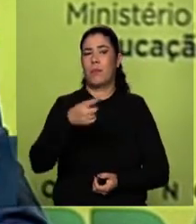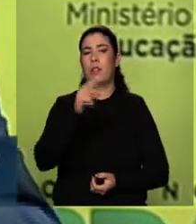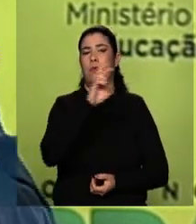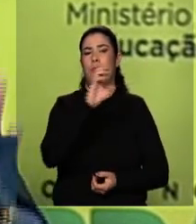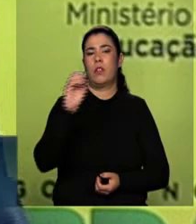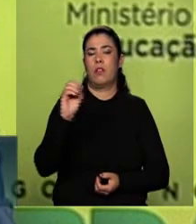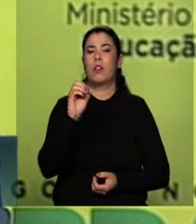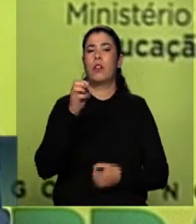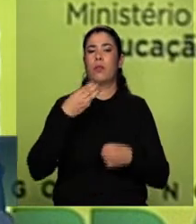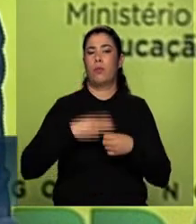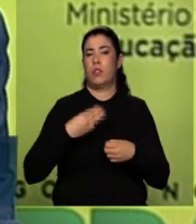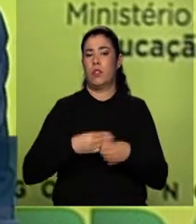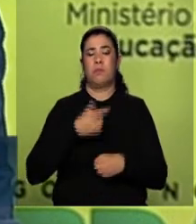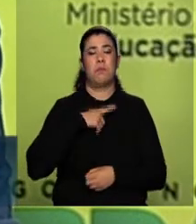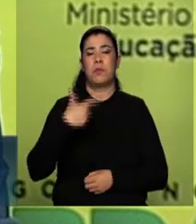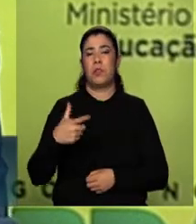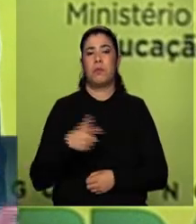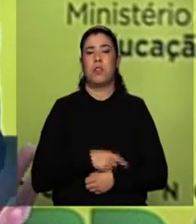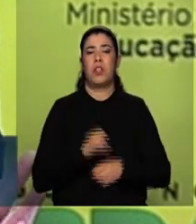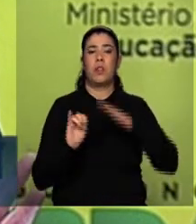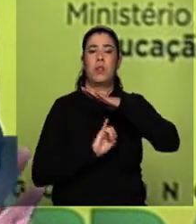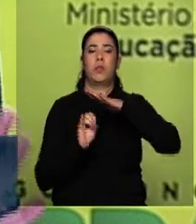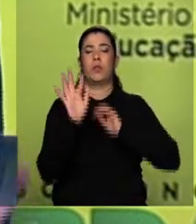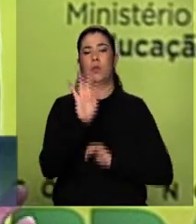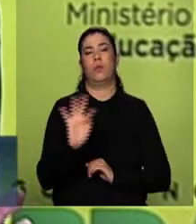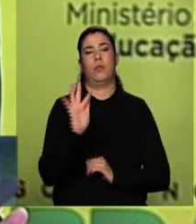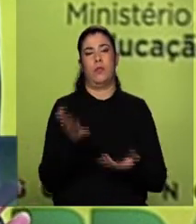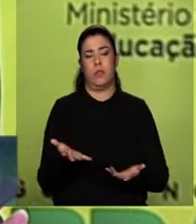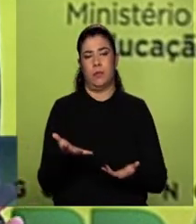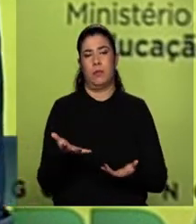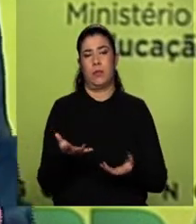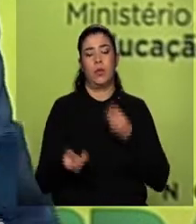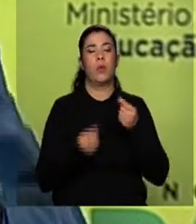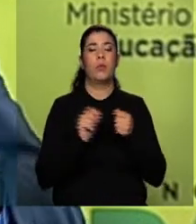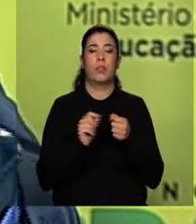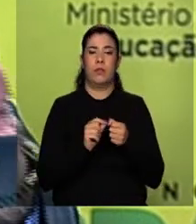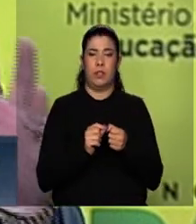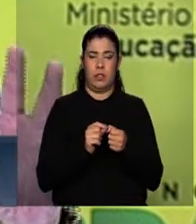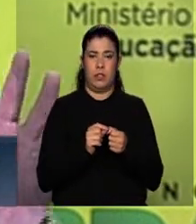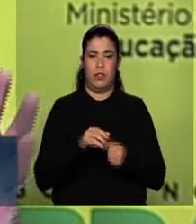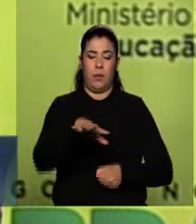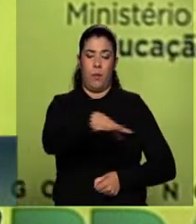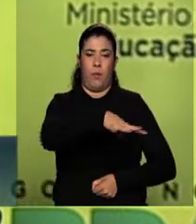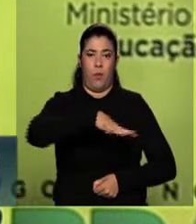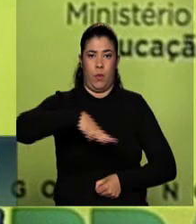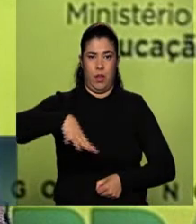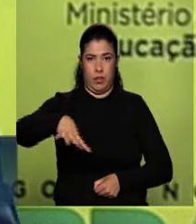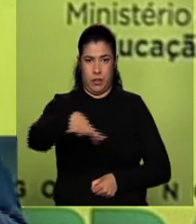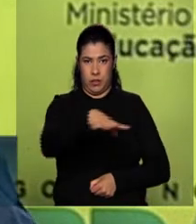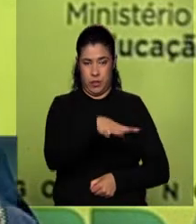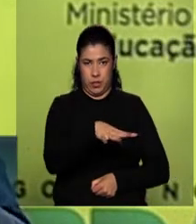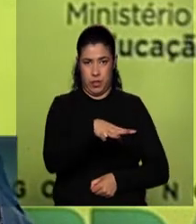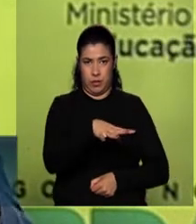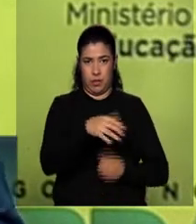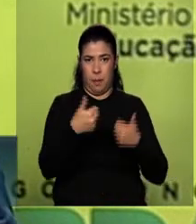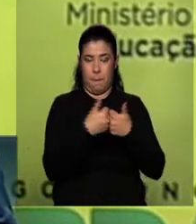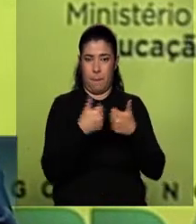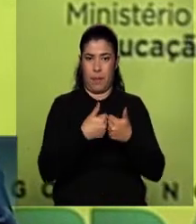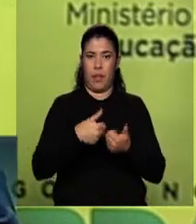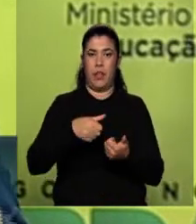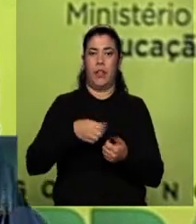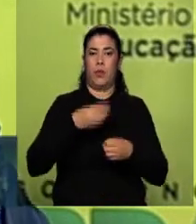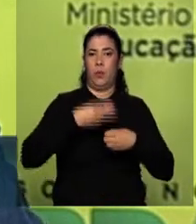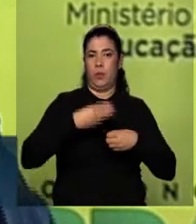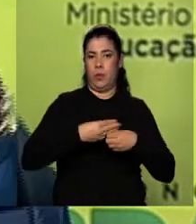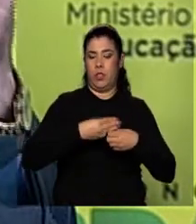Brasil, um pouco mais, que não tem a presença do ensino superior. É isso. Mas o que nós fazemos? Na região, nós procuramos atender. Então, próximo daquela região, terá